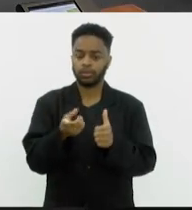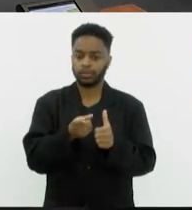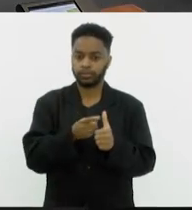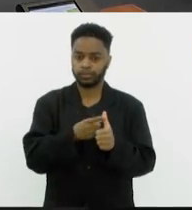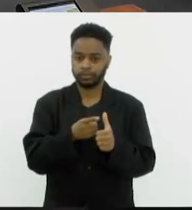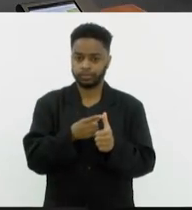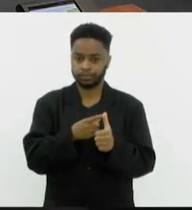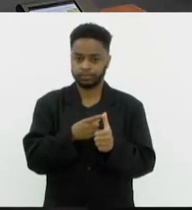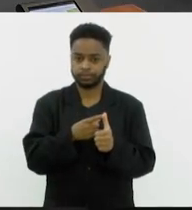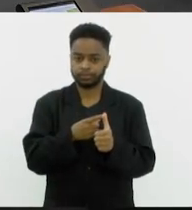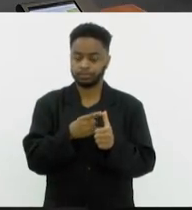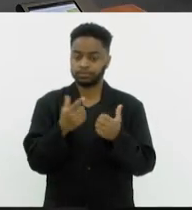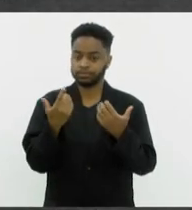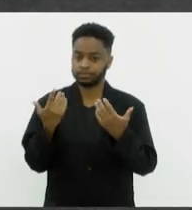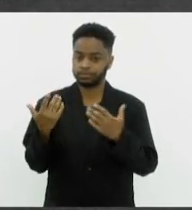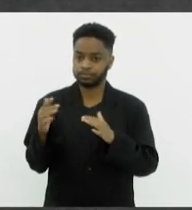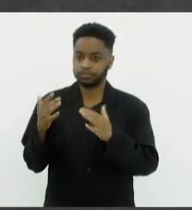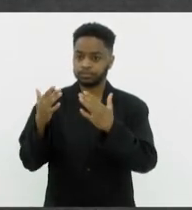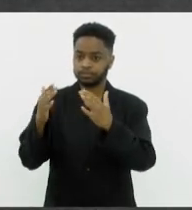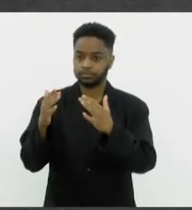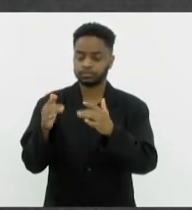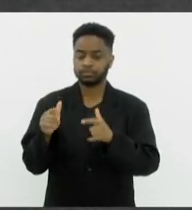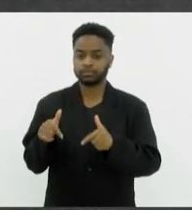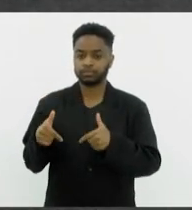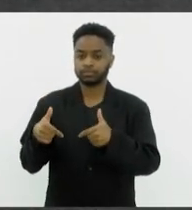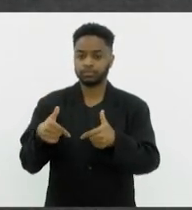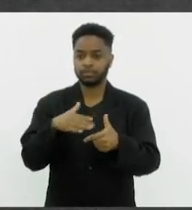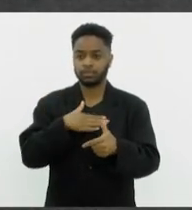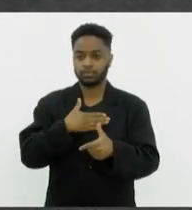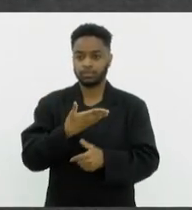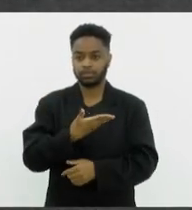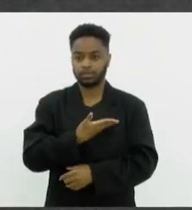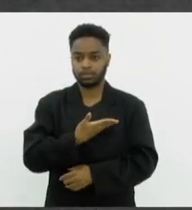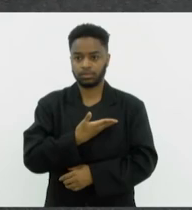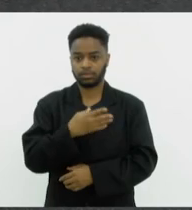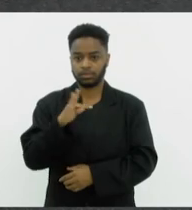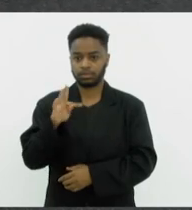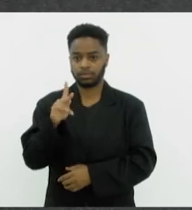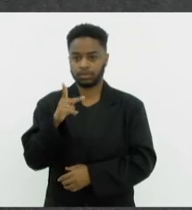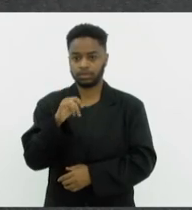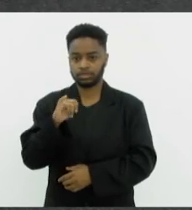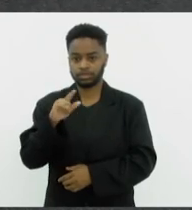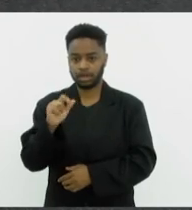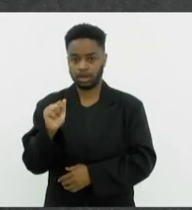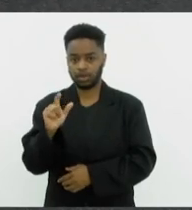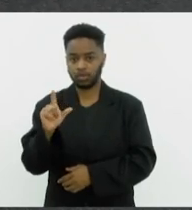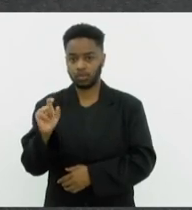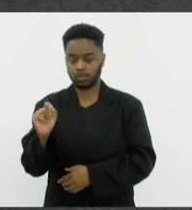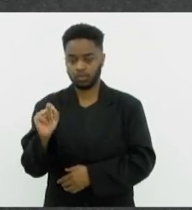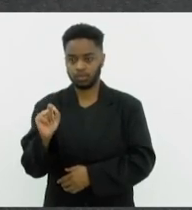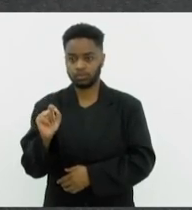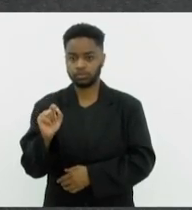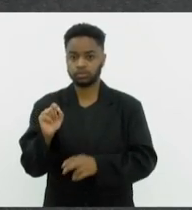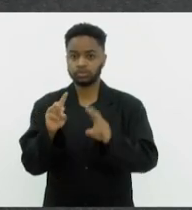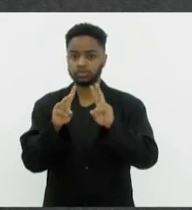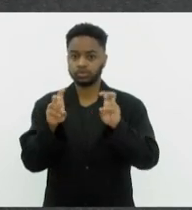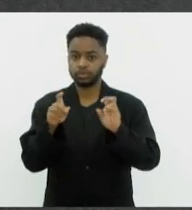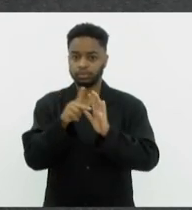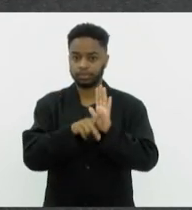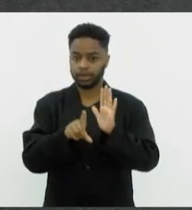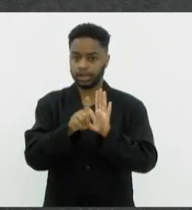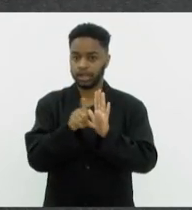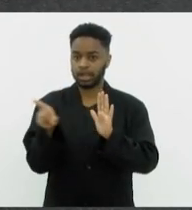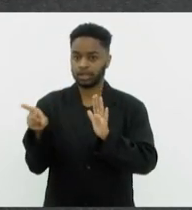lugar, parabenizar a iniciativa do meu colega, o Thiago Galhaço, em relação ao PL que ele